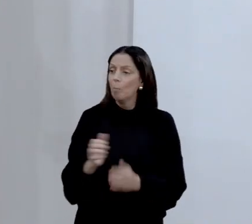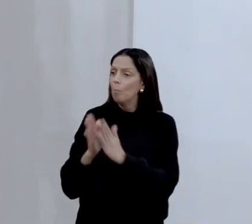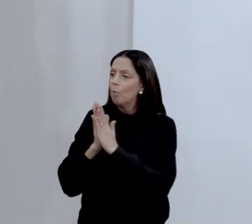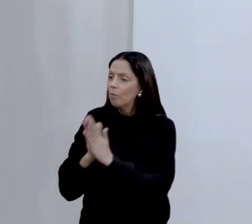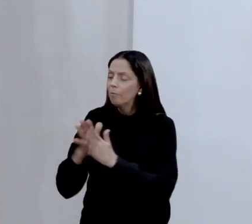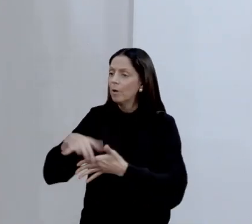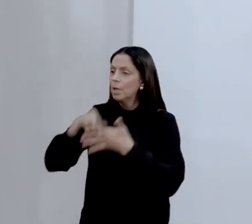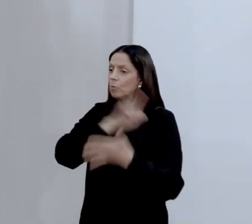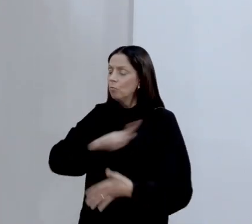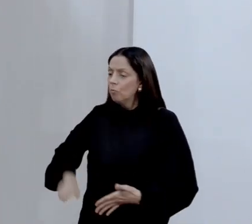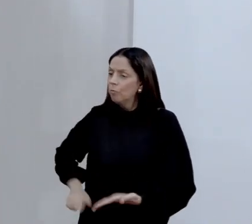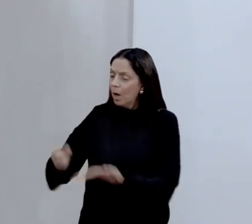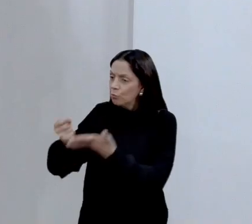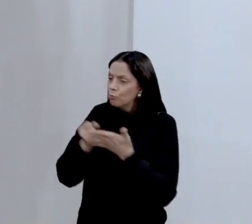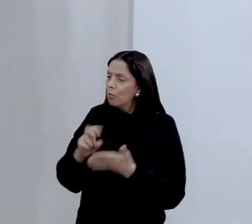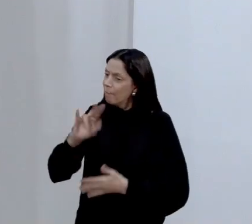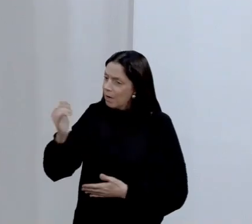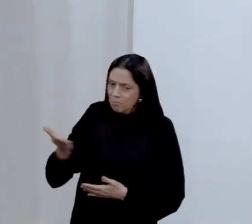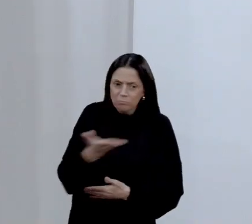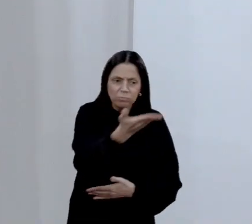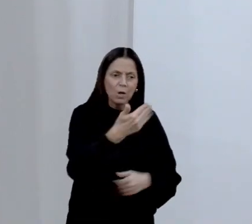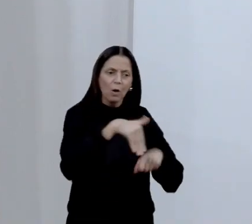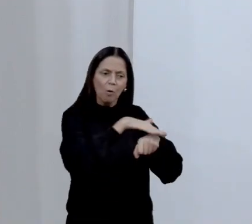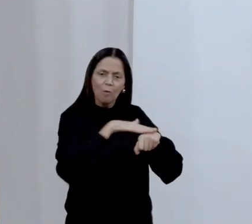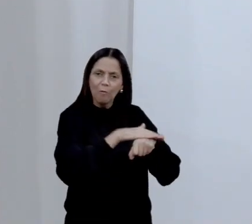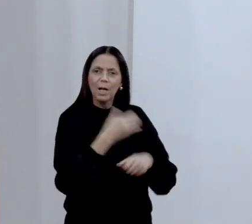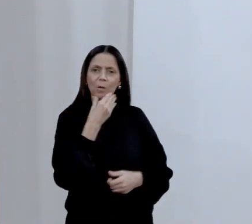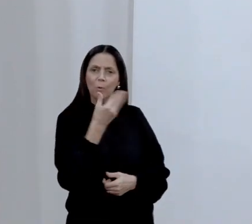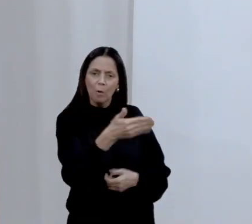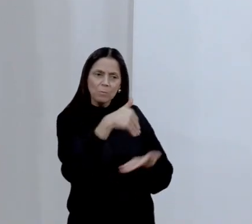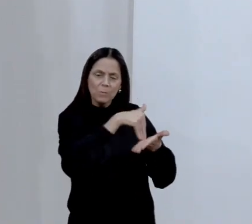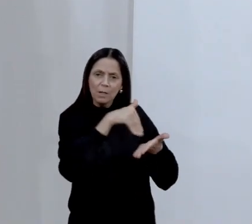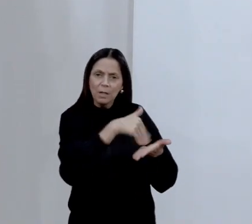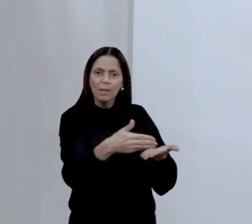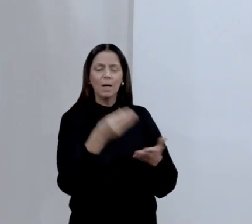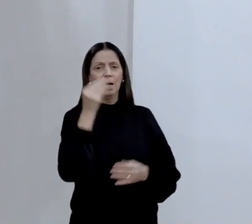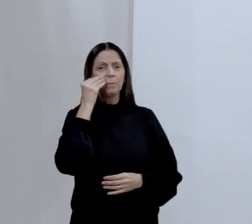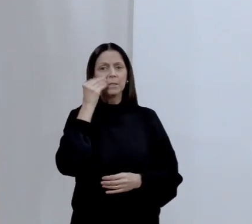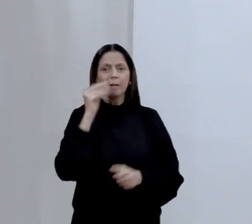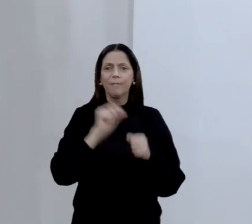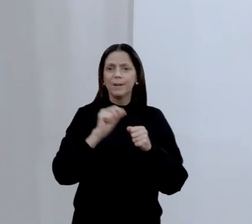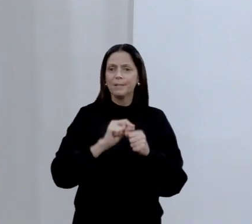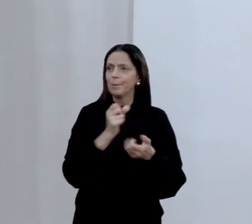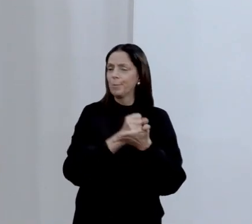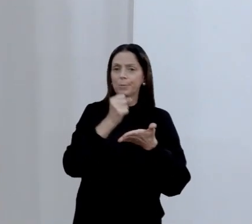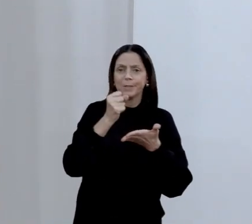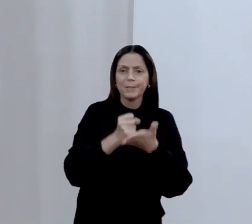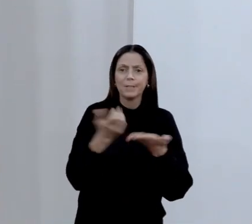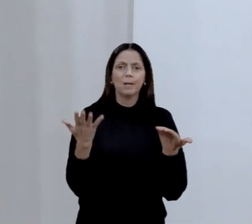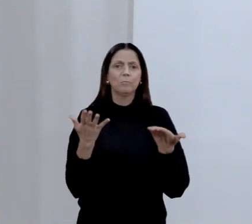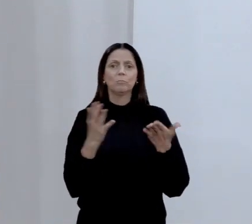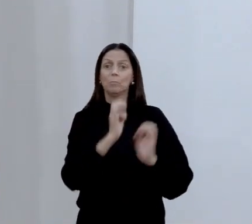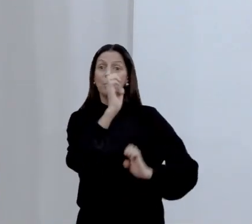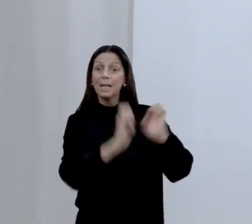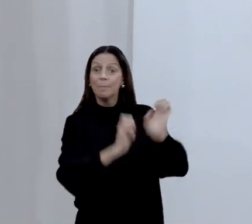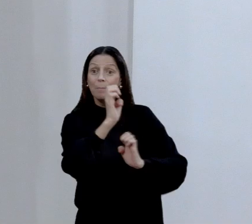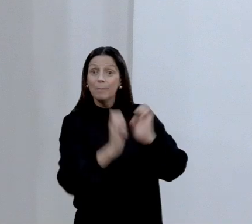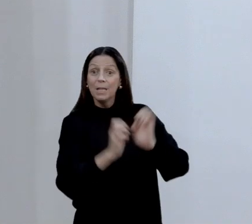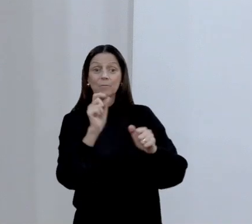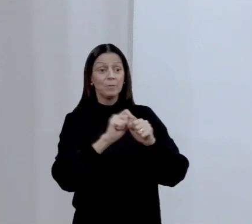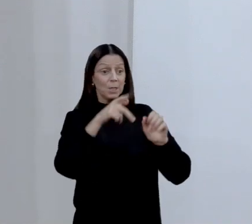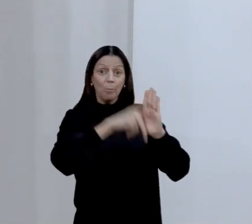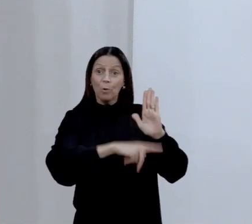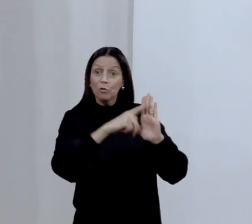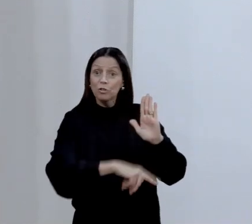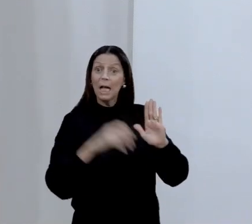Deus, nos ajude, converse lá com o Dirck, você tem uma proximidade com ele, para, quem sabe, fazer uma contratação de uma empresa para fazer esses